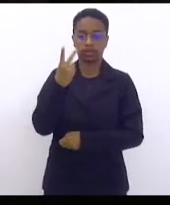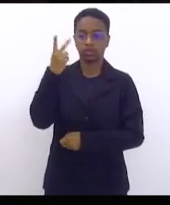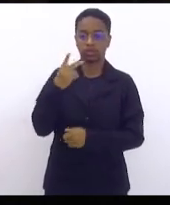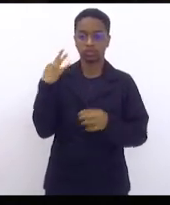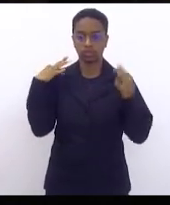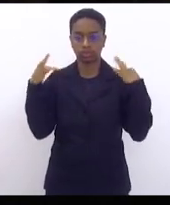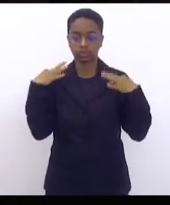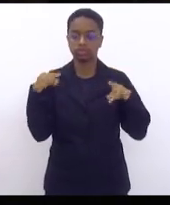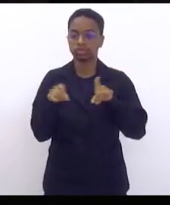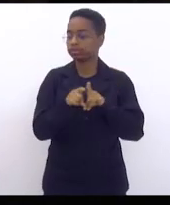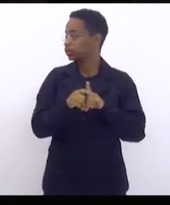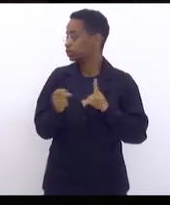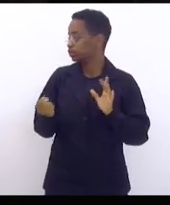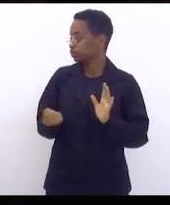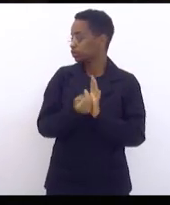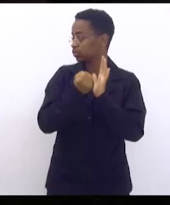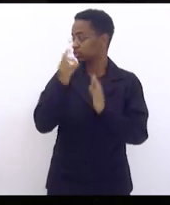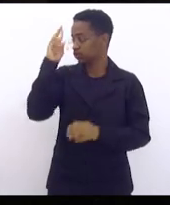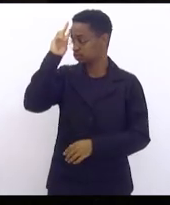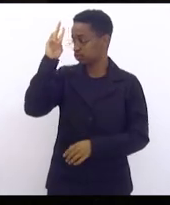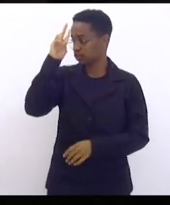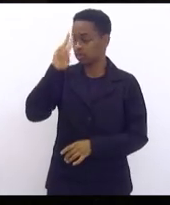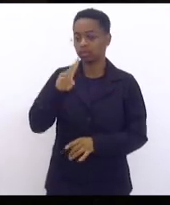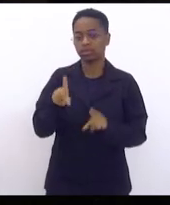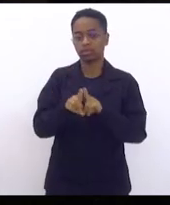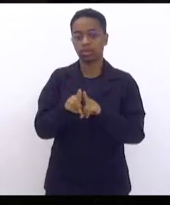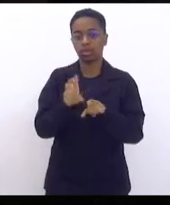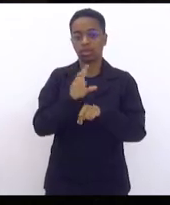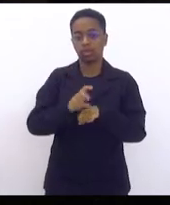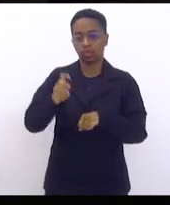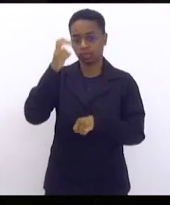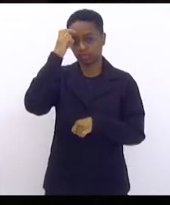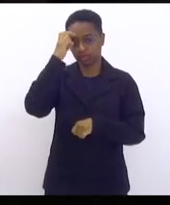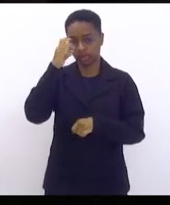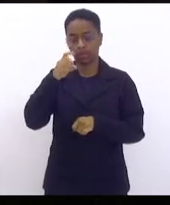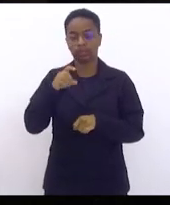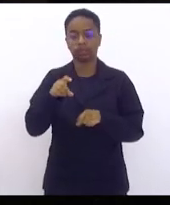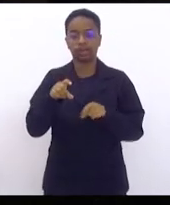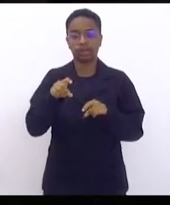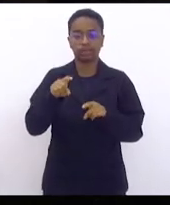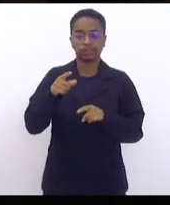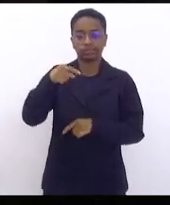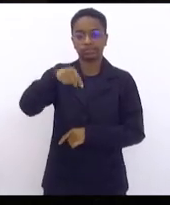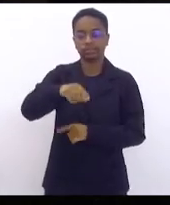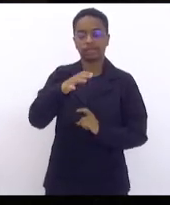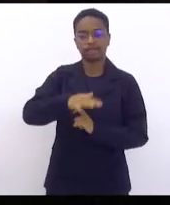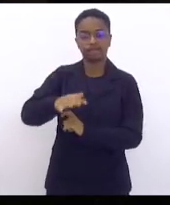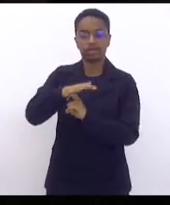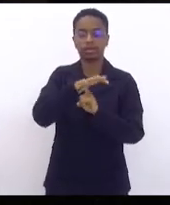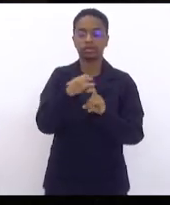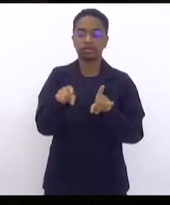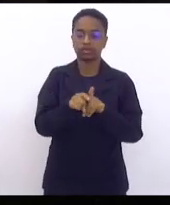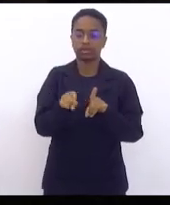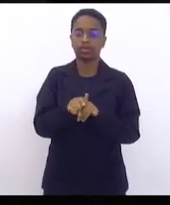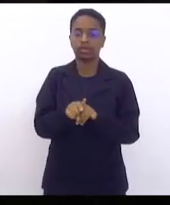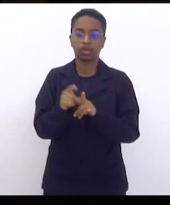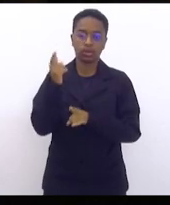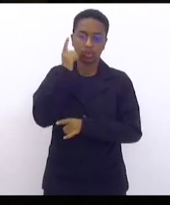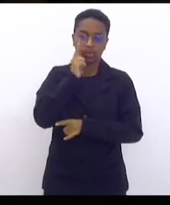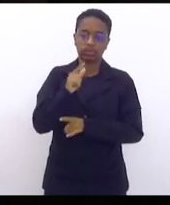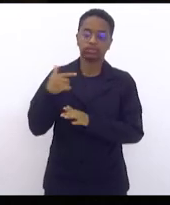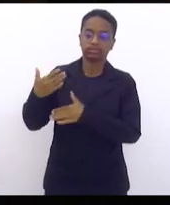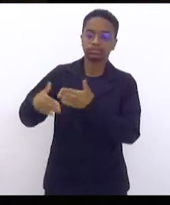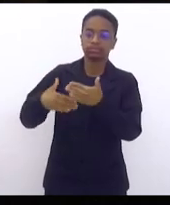histórico, imaterial, cultural e gastronômico da Feira de São Cristóvão possa servir também para um processo